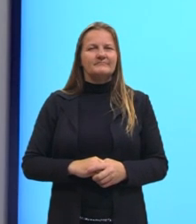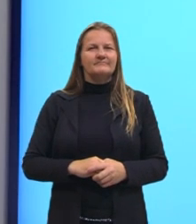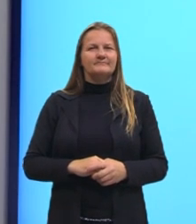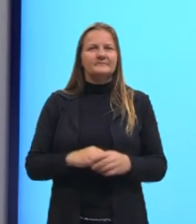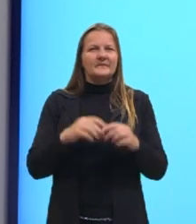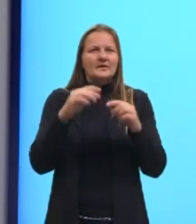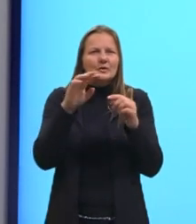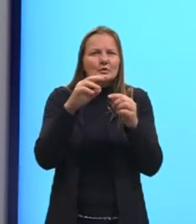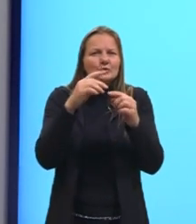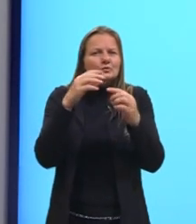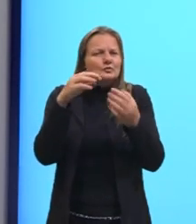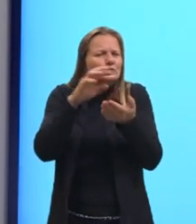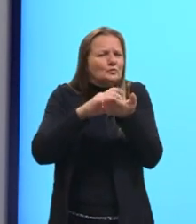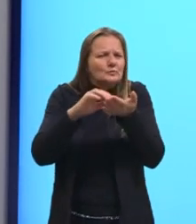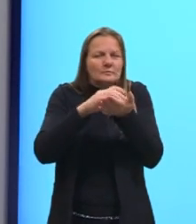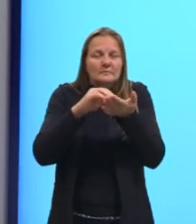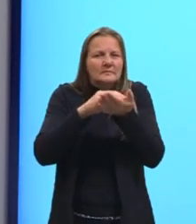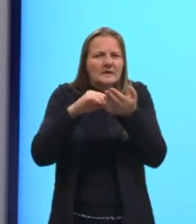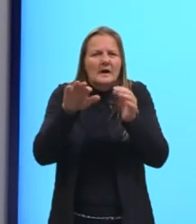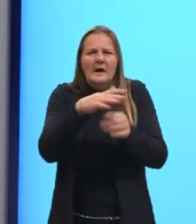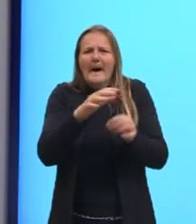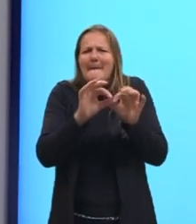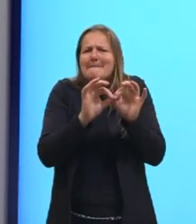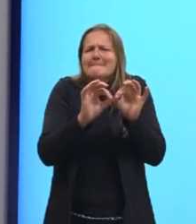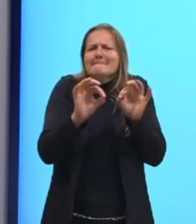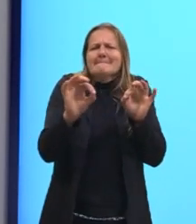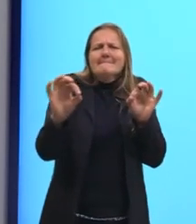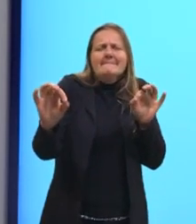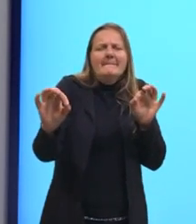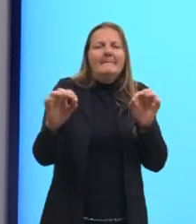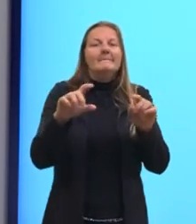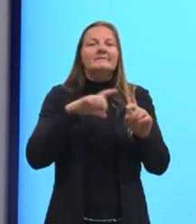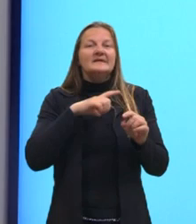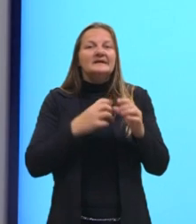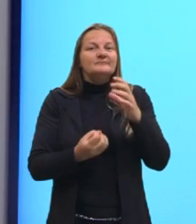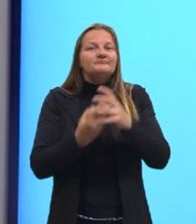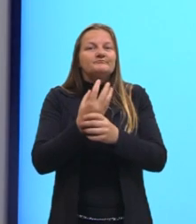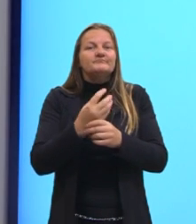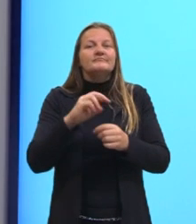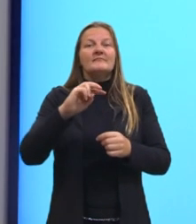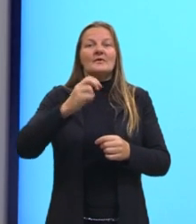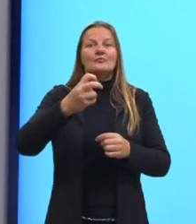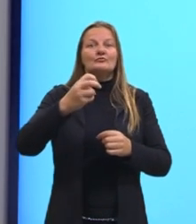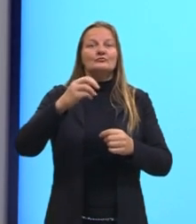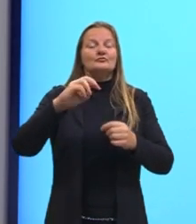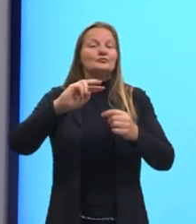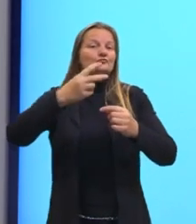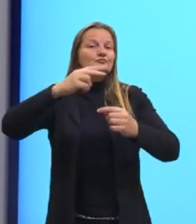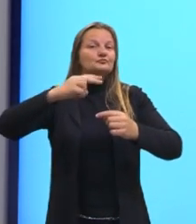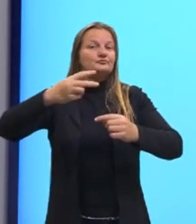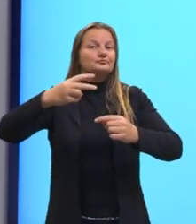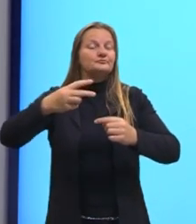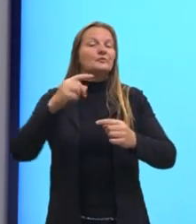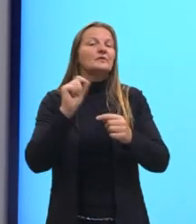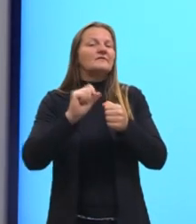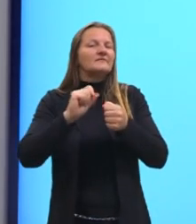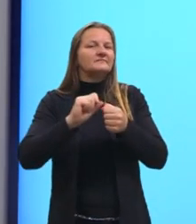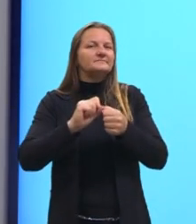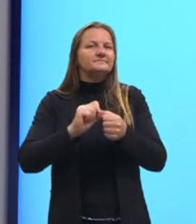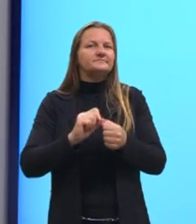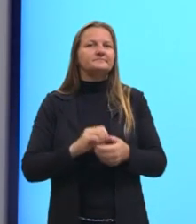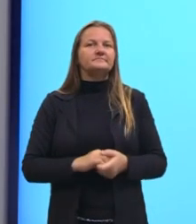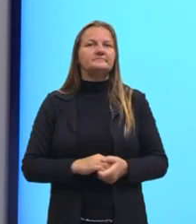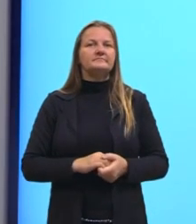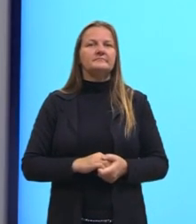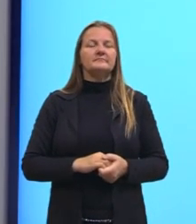vezes no meio de uma conta de um cálculo não é muito extenso surgiu ali a potência e o que que nós tendemos a fazer